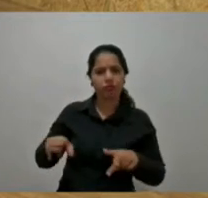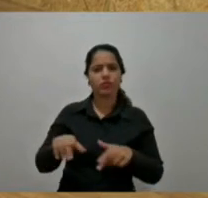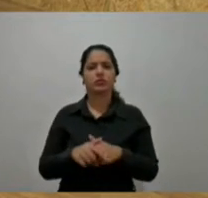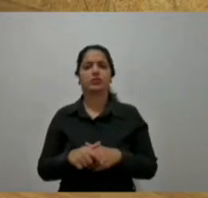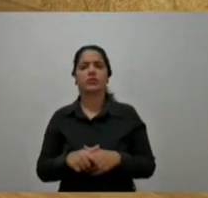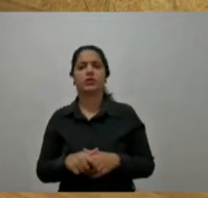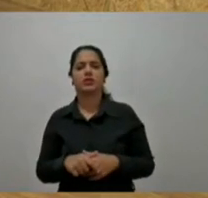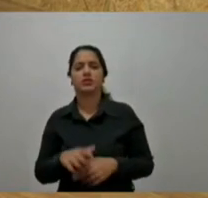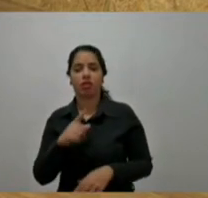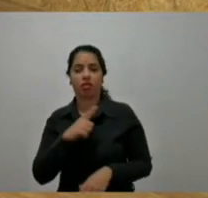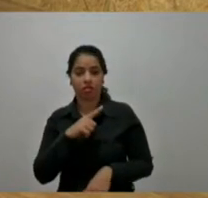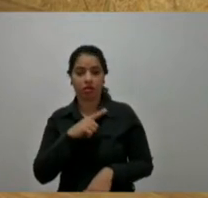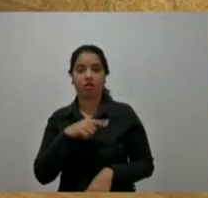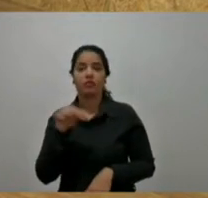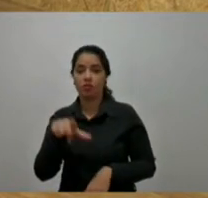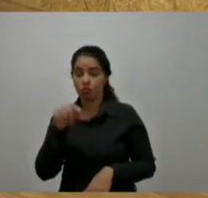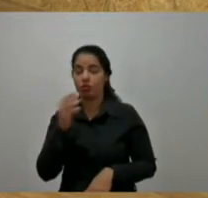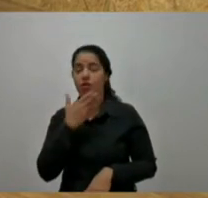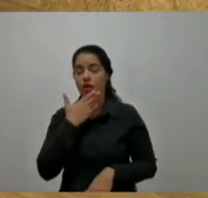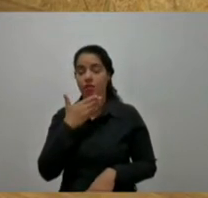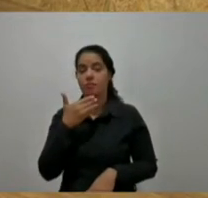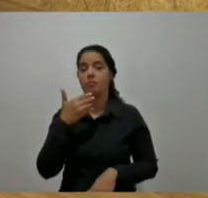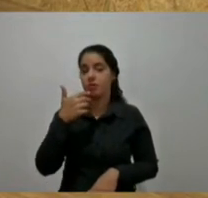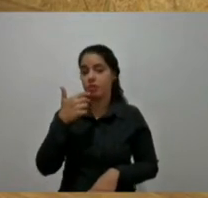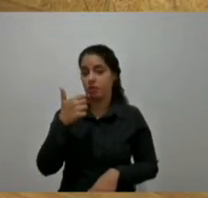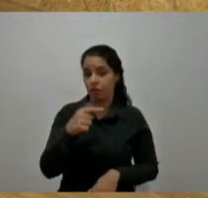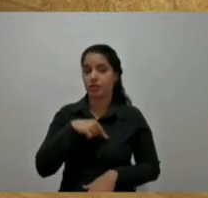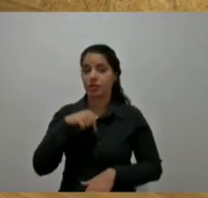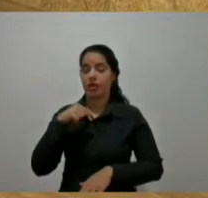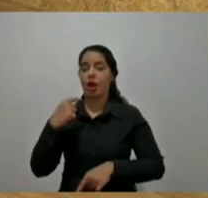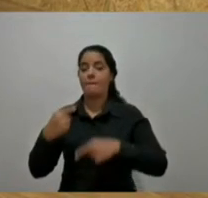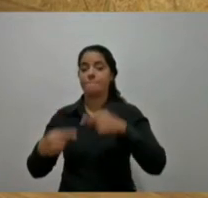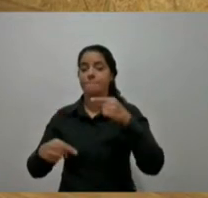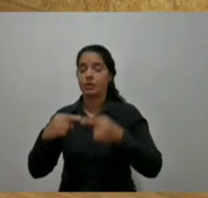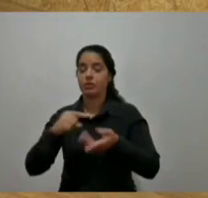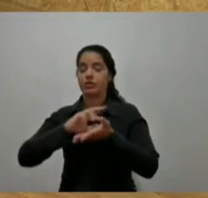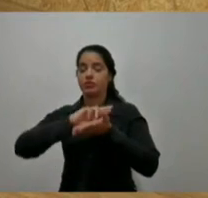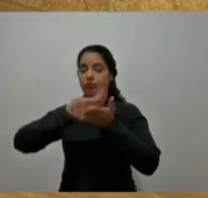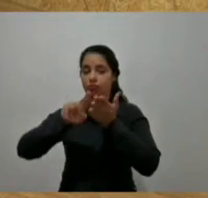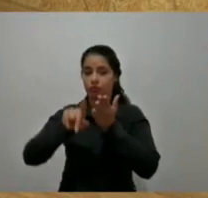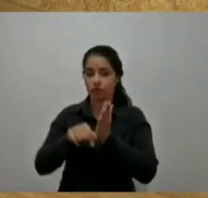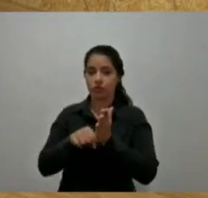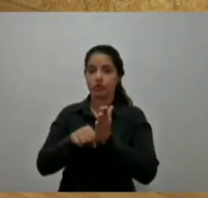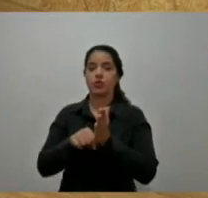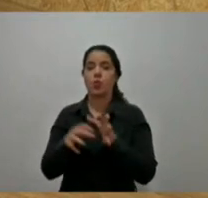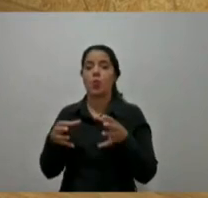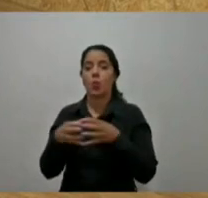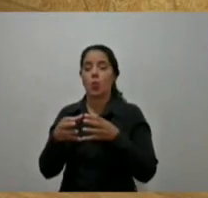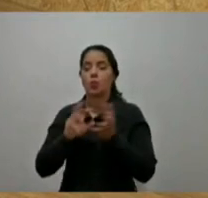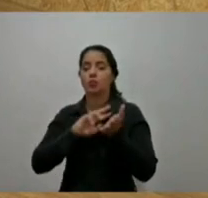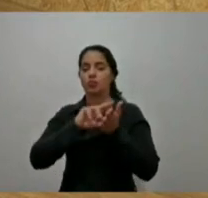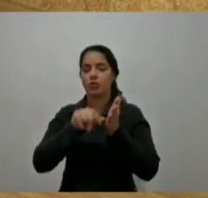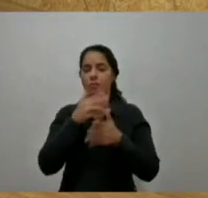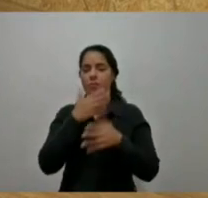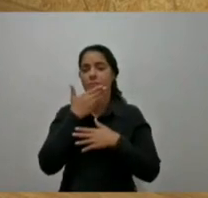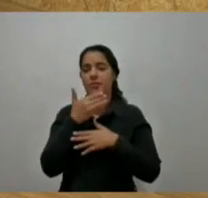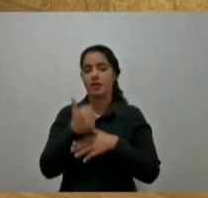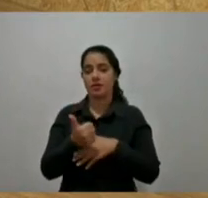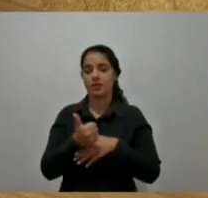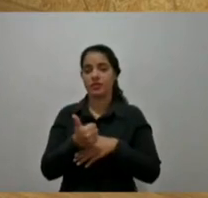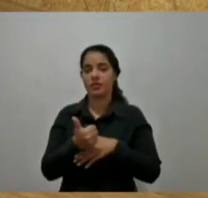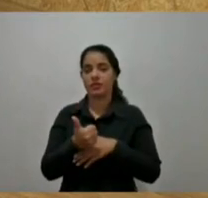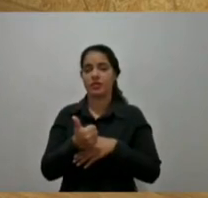tomar decisões melhores, né? Porque um grupo diverso toma decisões melhores, essa questão de diversidade, como eu sempre falei, você sempre tem os dois aspectos,